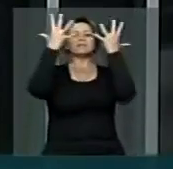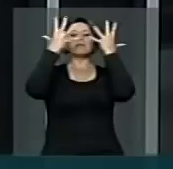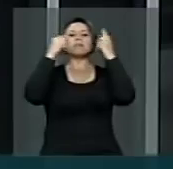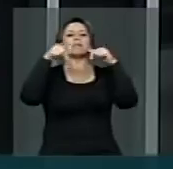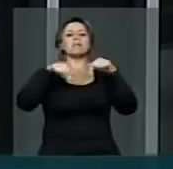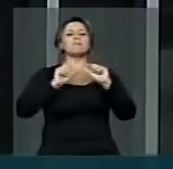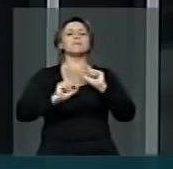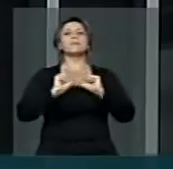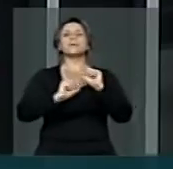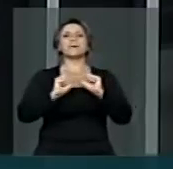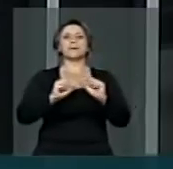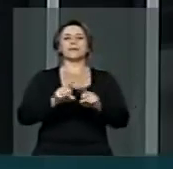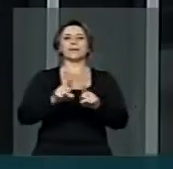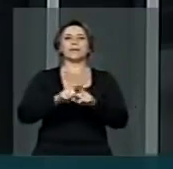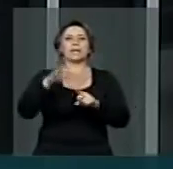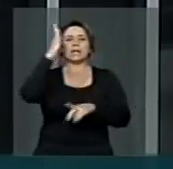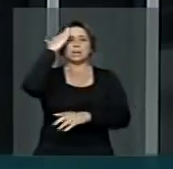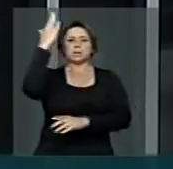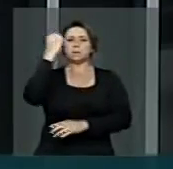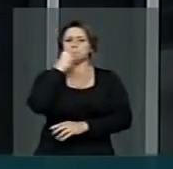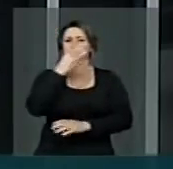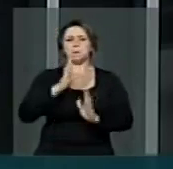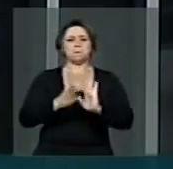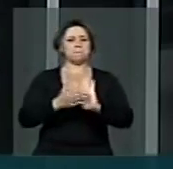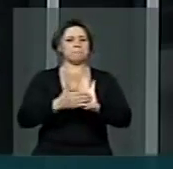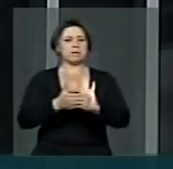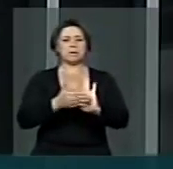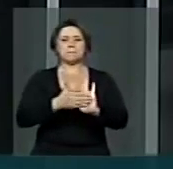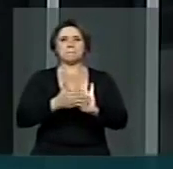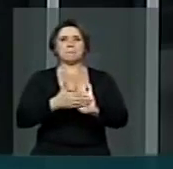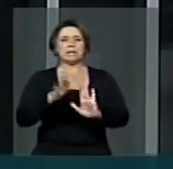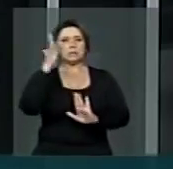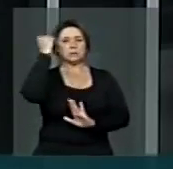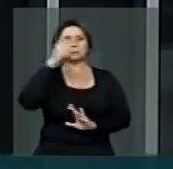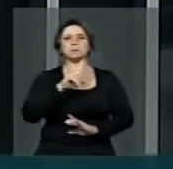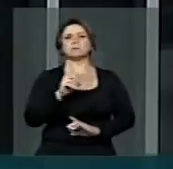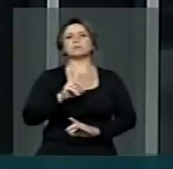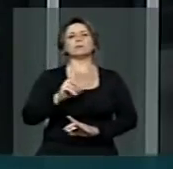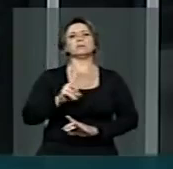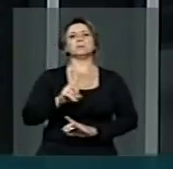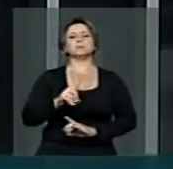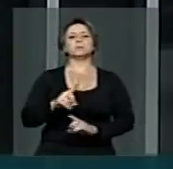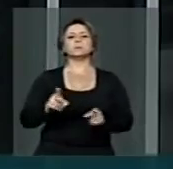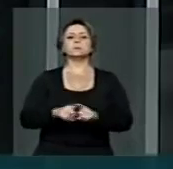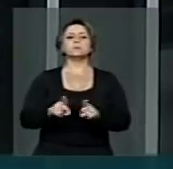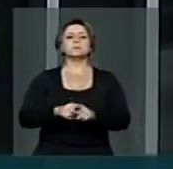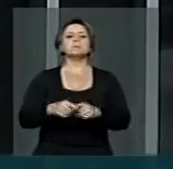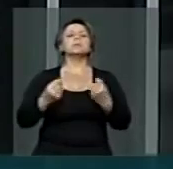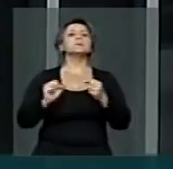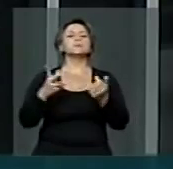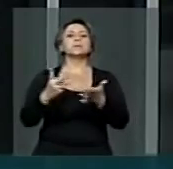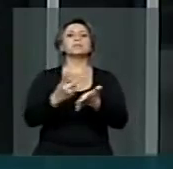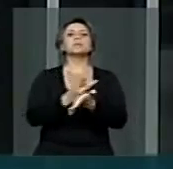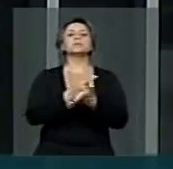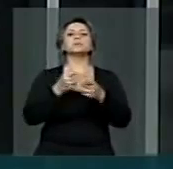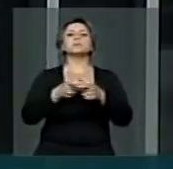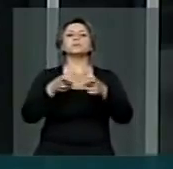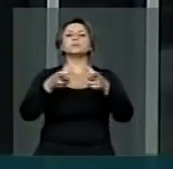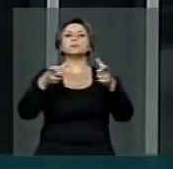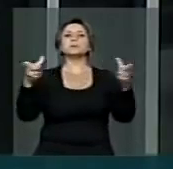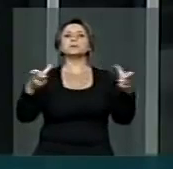o case de sucesso da Kroton, menos ainda de pretextar a volúpia expansionista